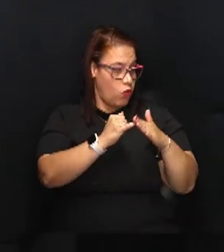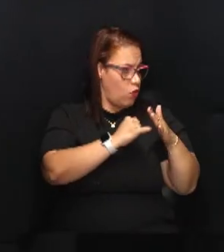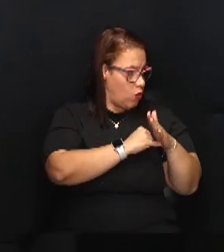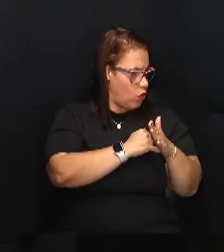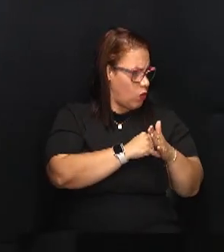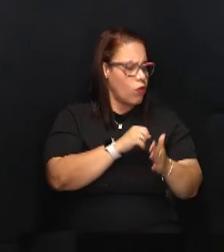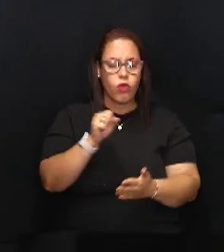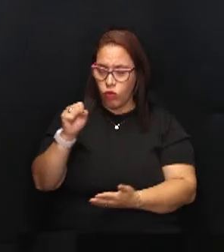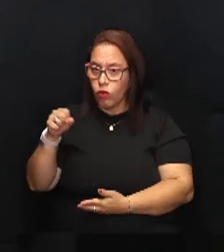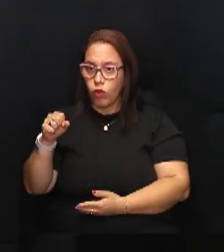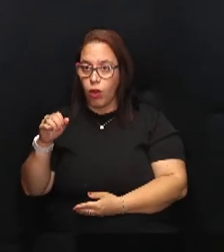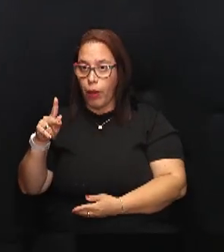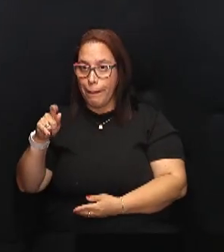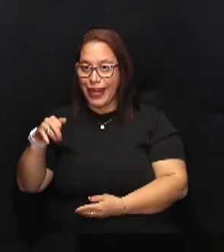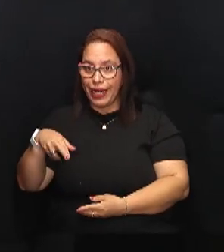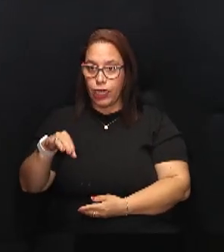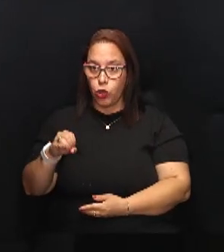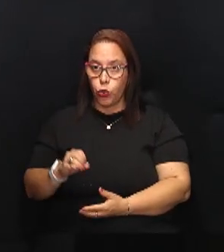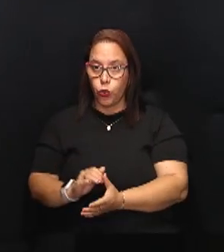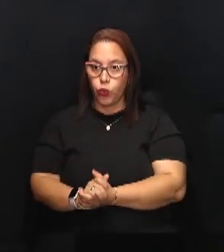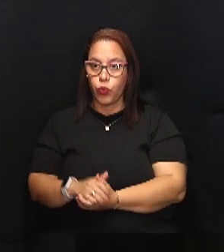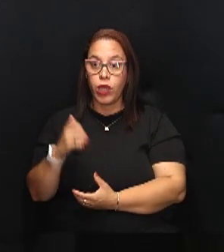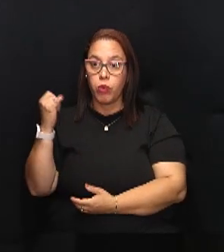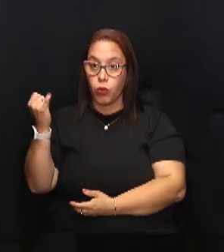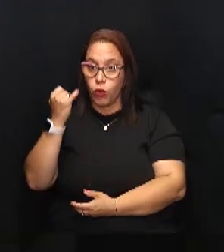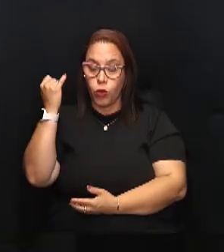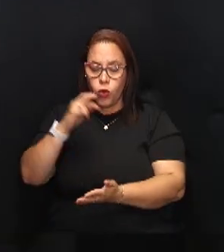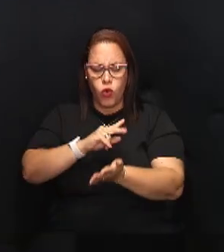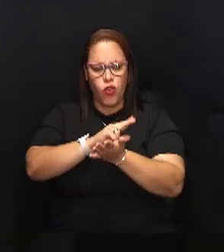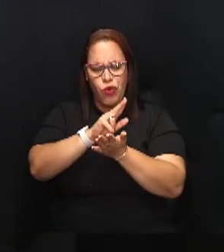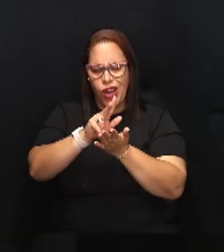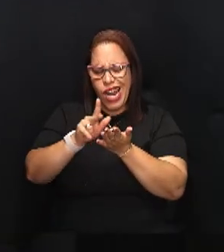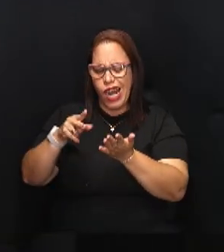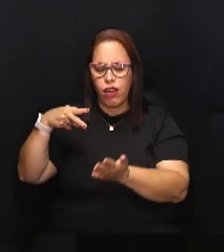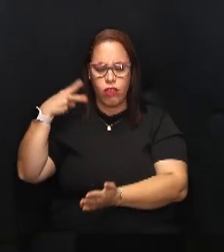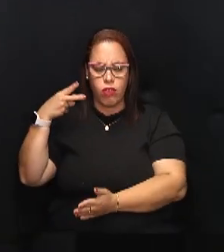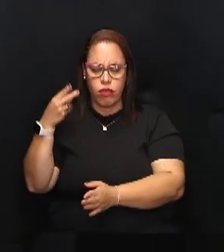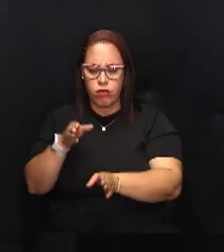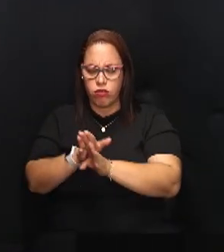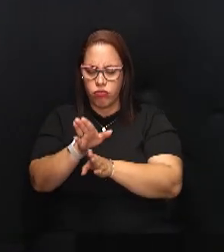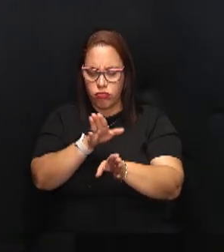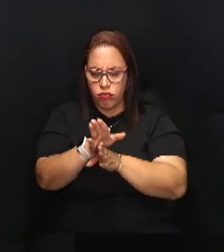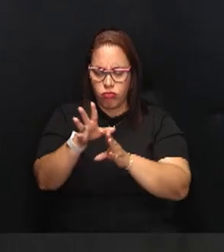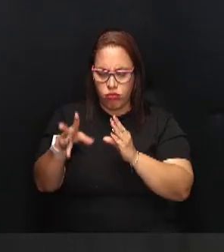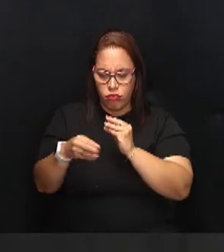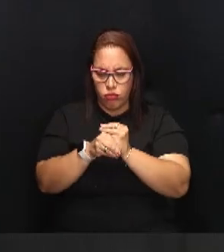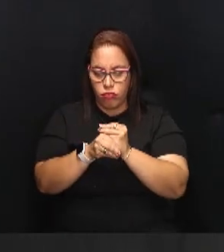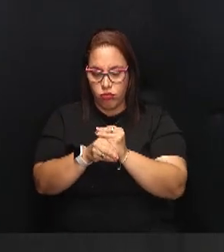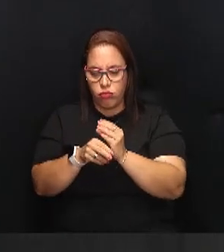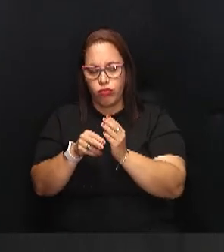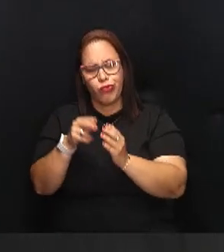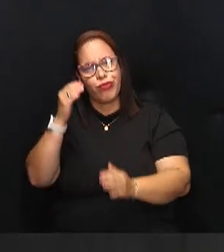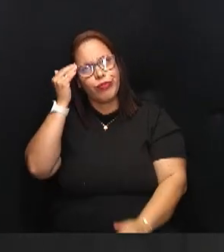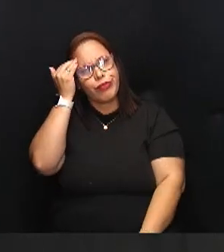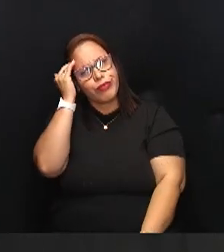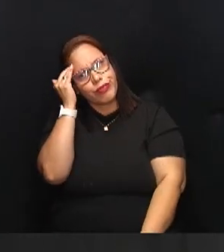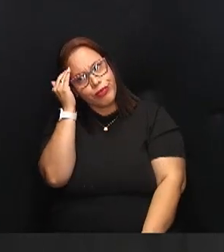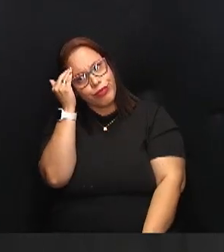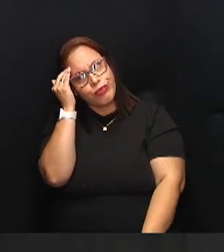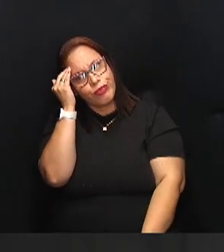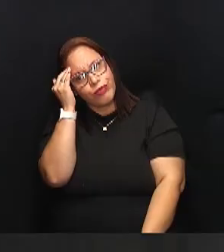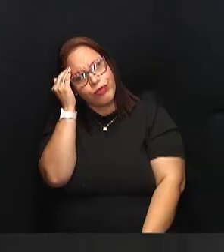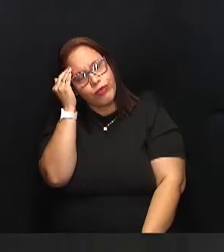né? Isso, a Fundação Penedo Burnier. Sim. Então é importante. Então, vários vereadores destinaram recursos. Então, eu acho que a leitura e